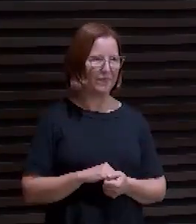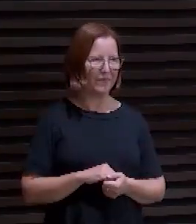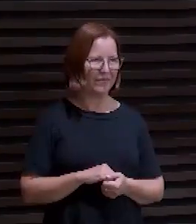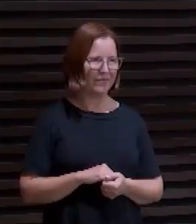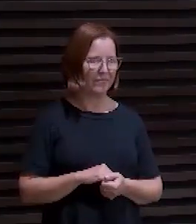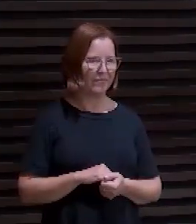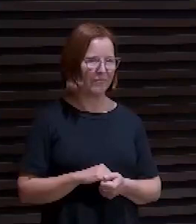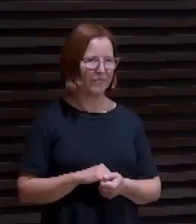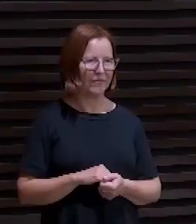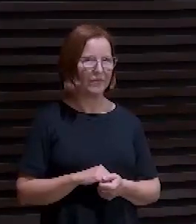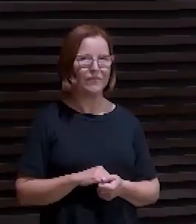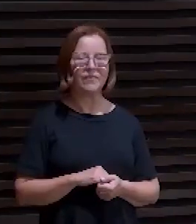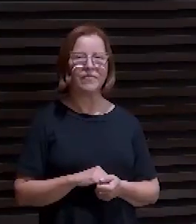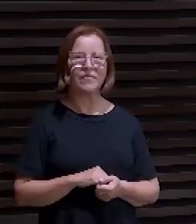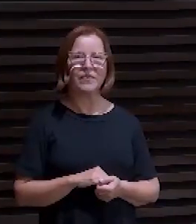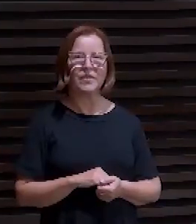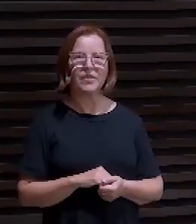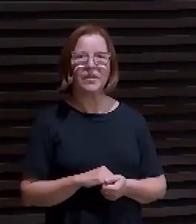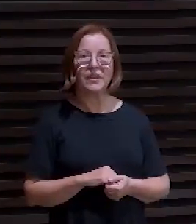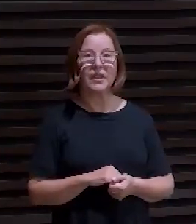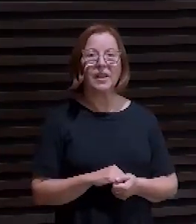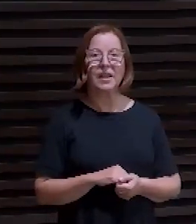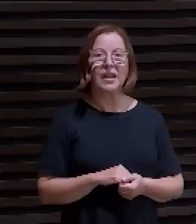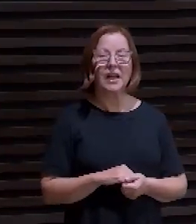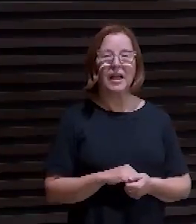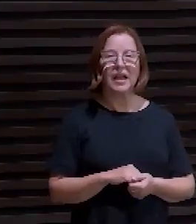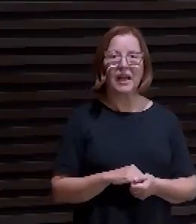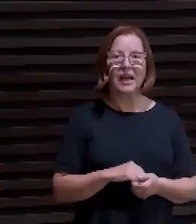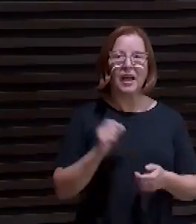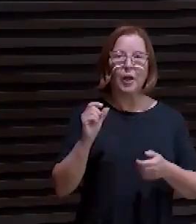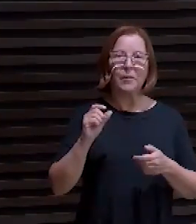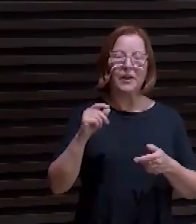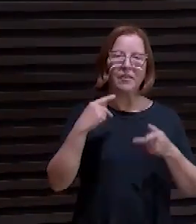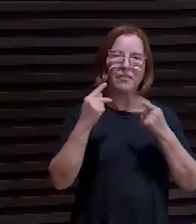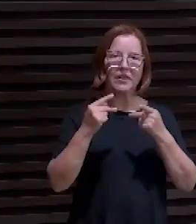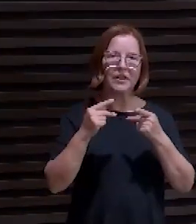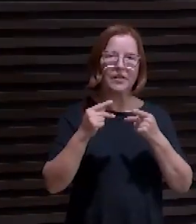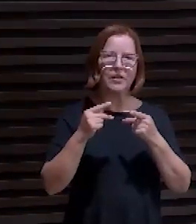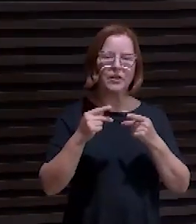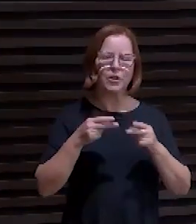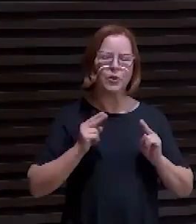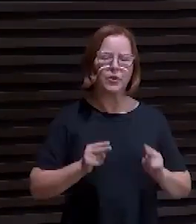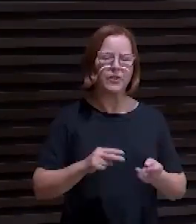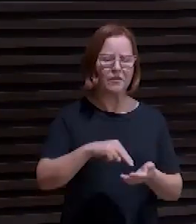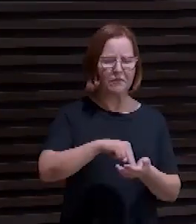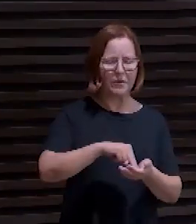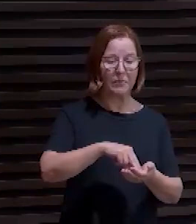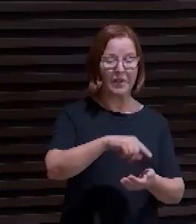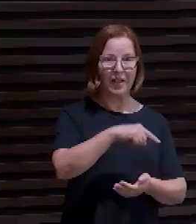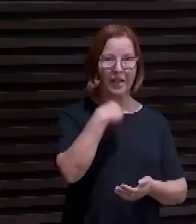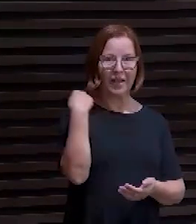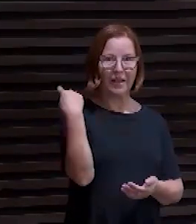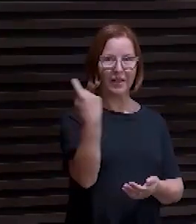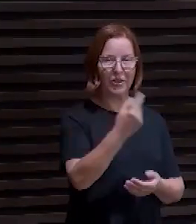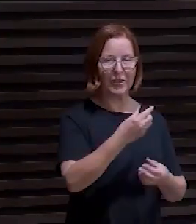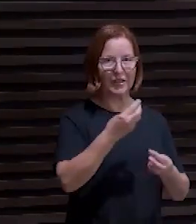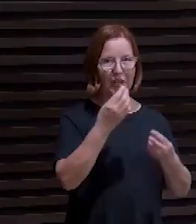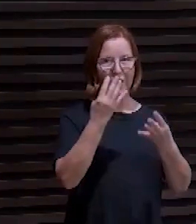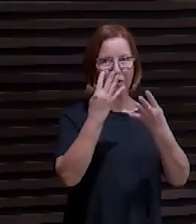O que ele diz aqui? Conservemos o quê? Firmes a nossa confissão.